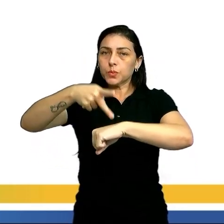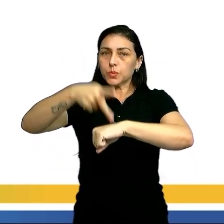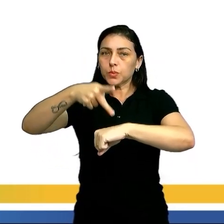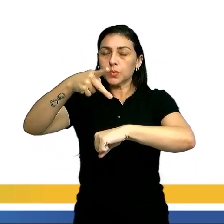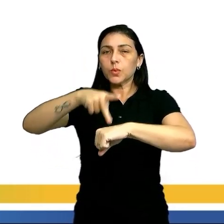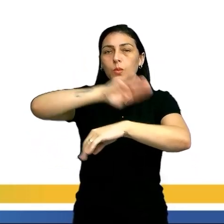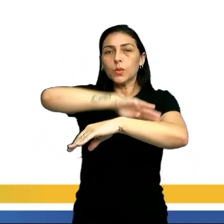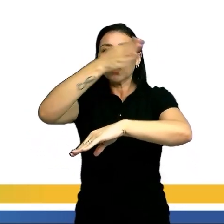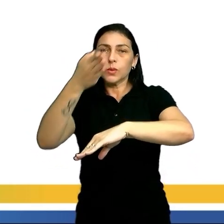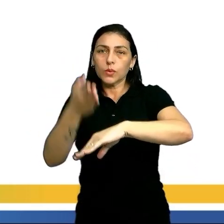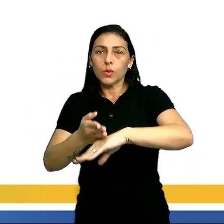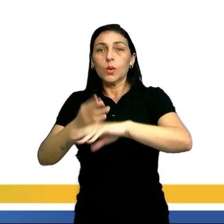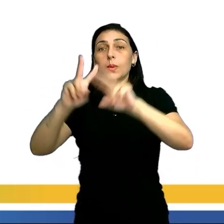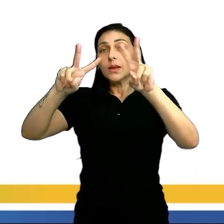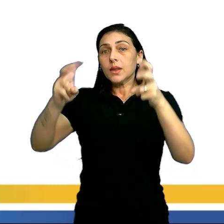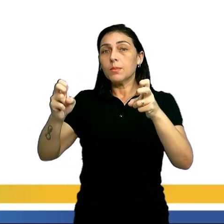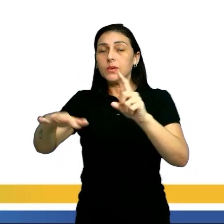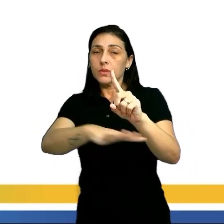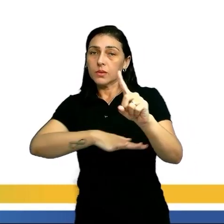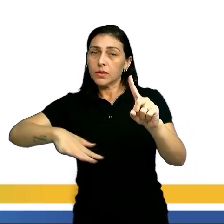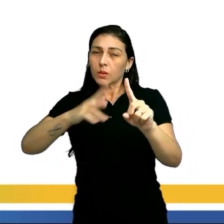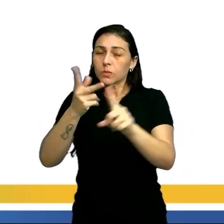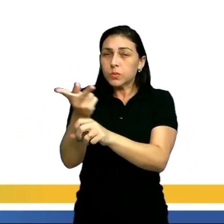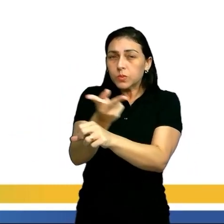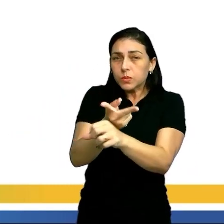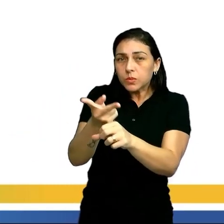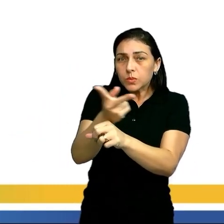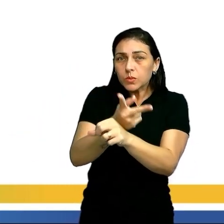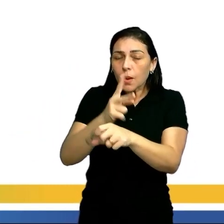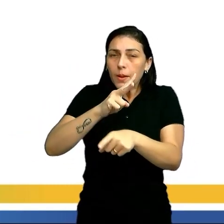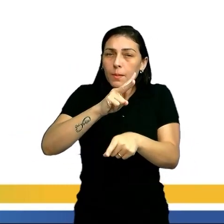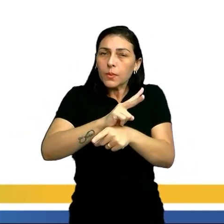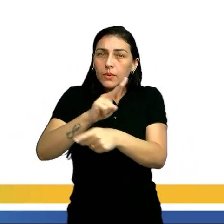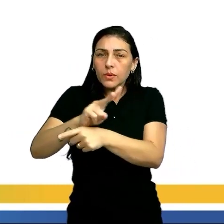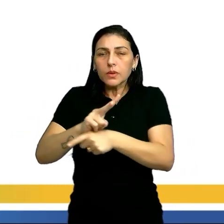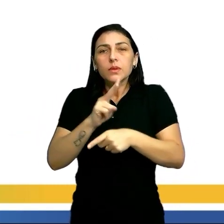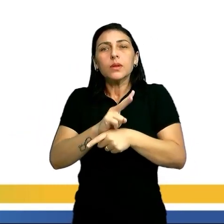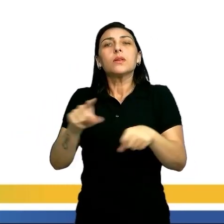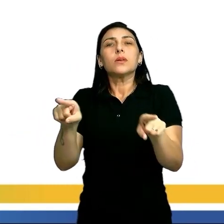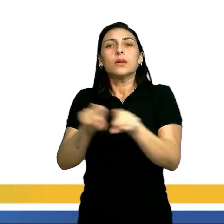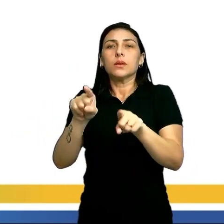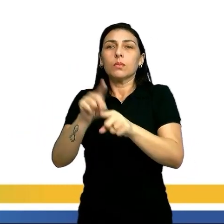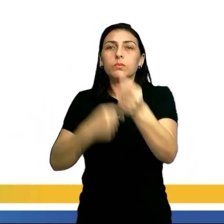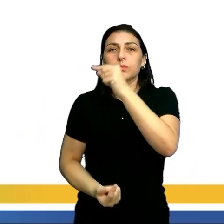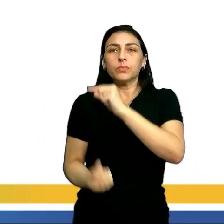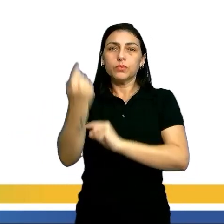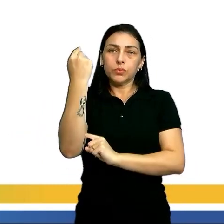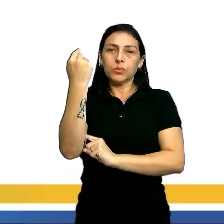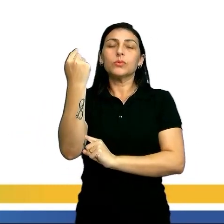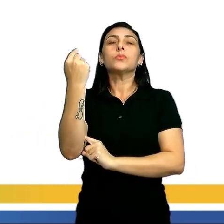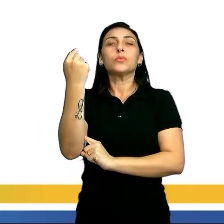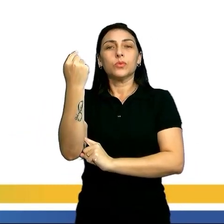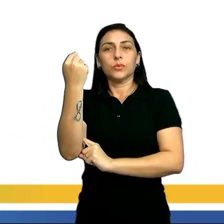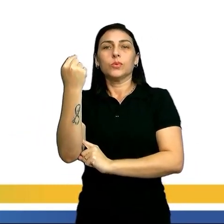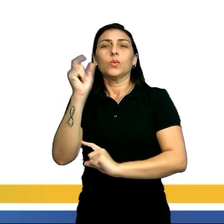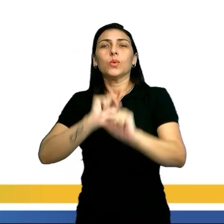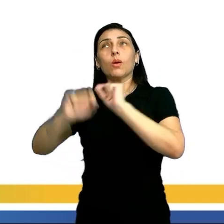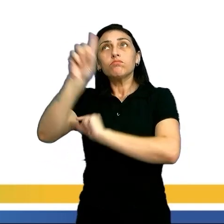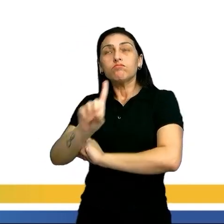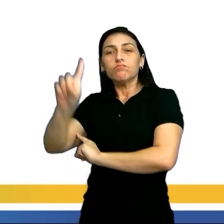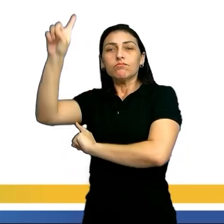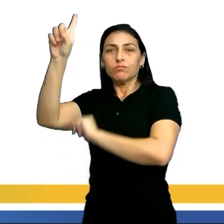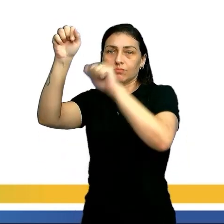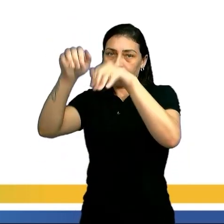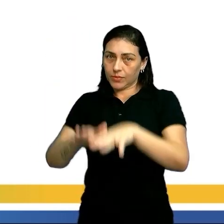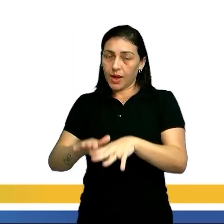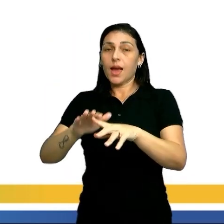com uma temática social, uma busca pela proteção e prosperidade de uma força superior.